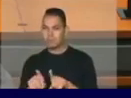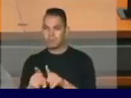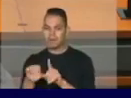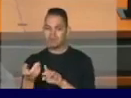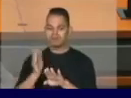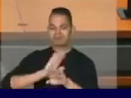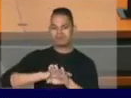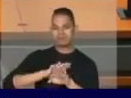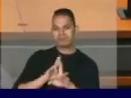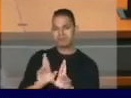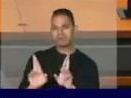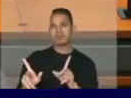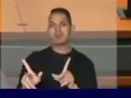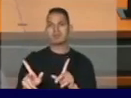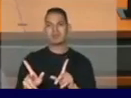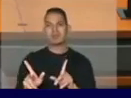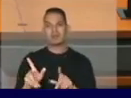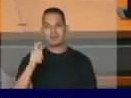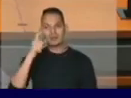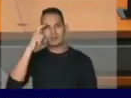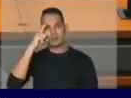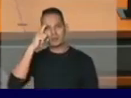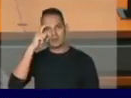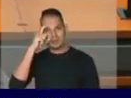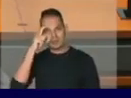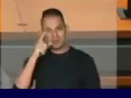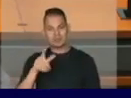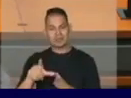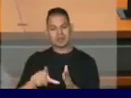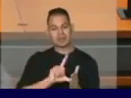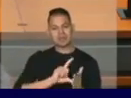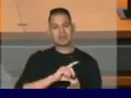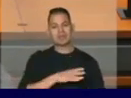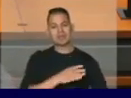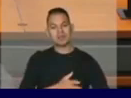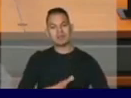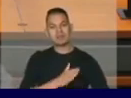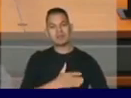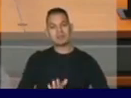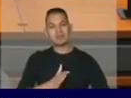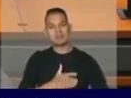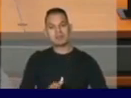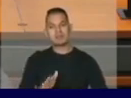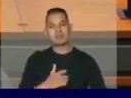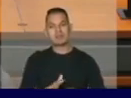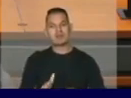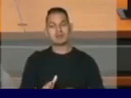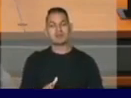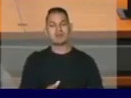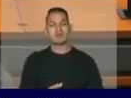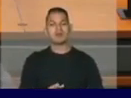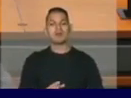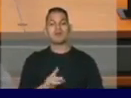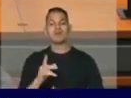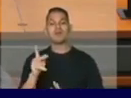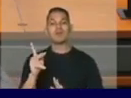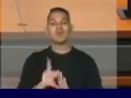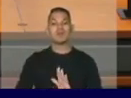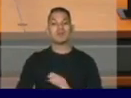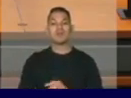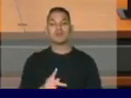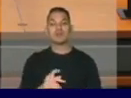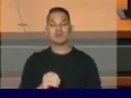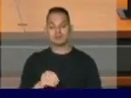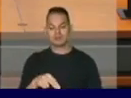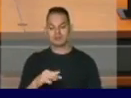O senhor Sérgio foi muito bem treinado nas relações com o projeto Ponte, com